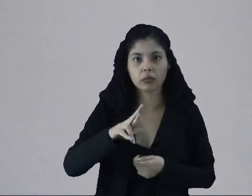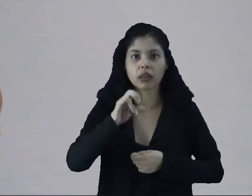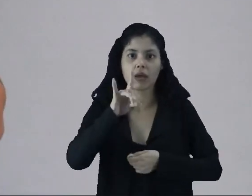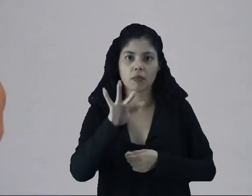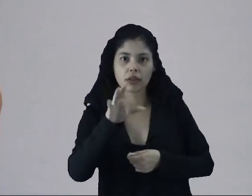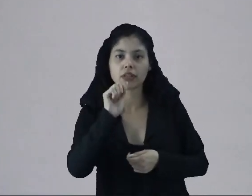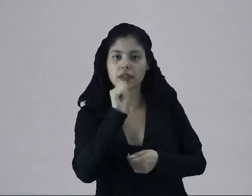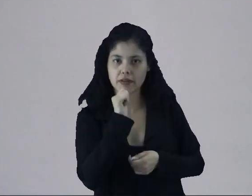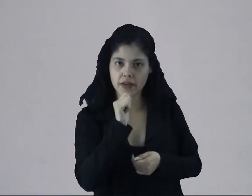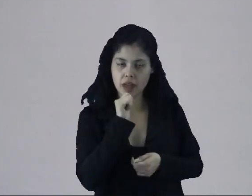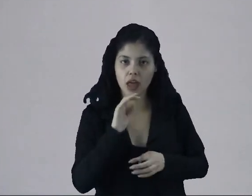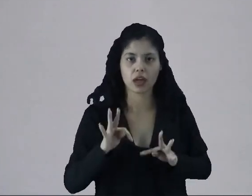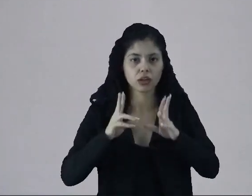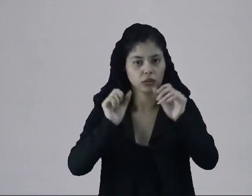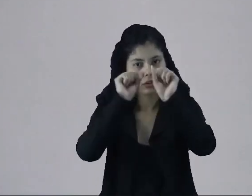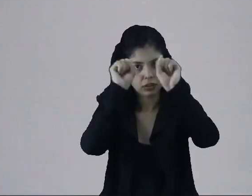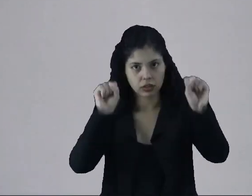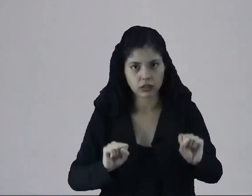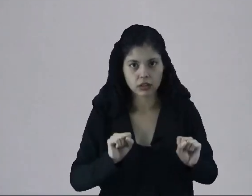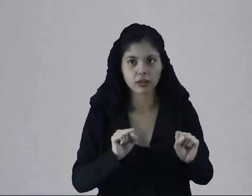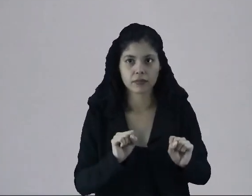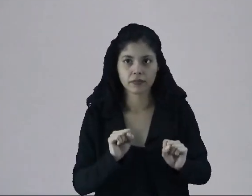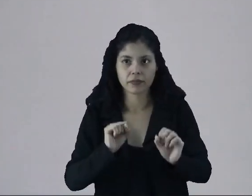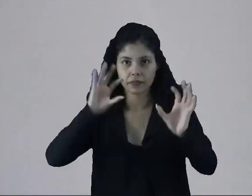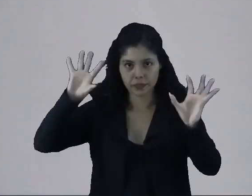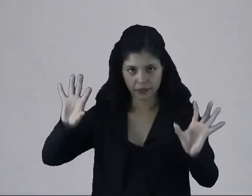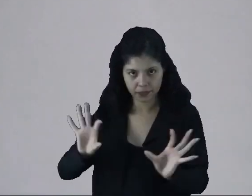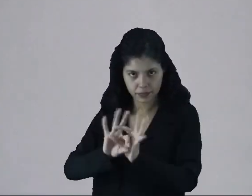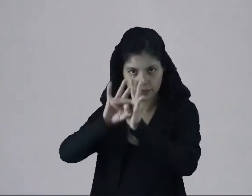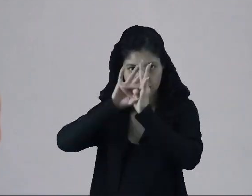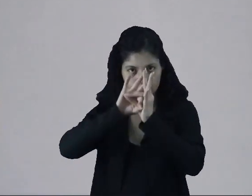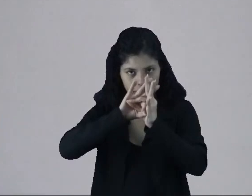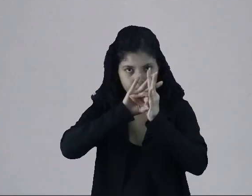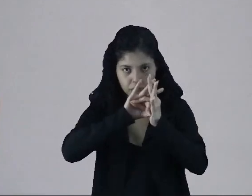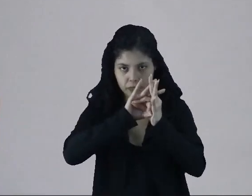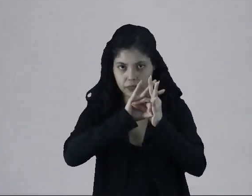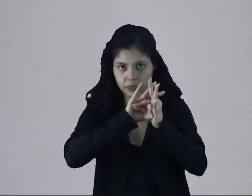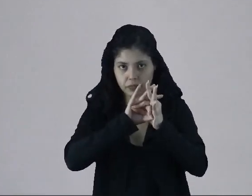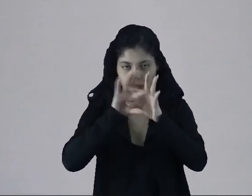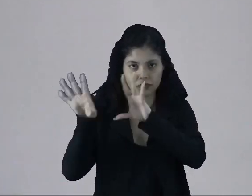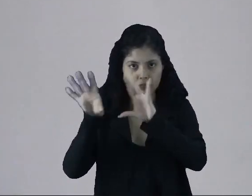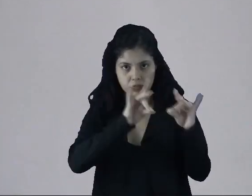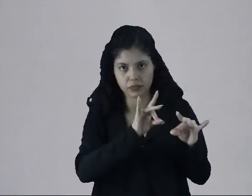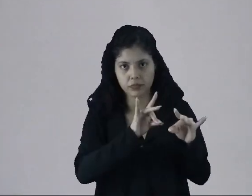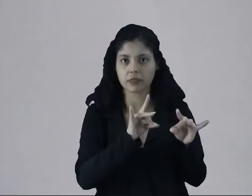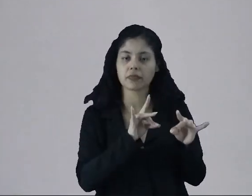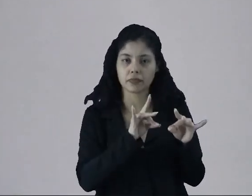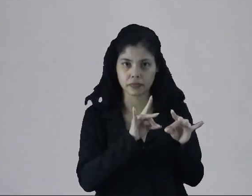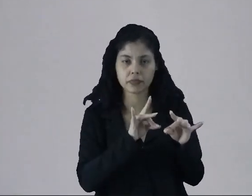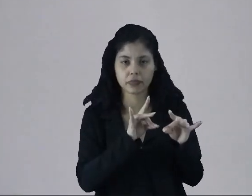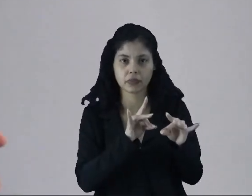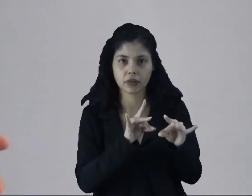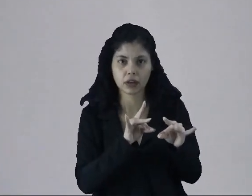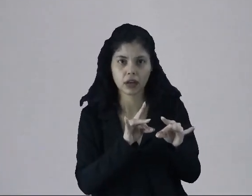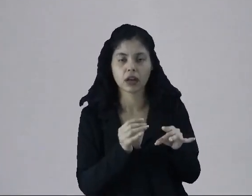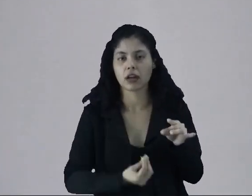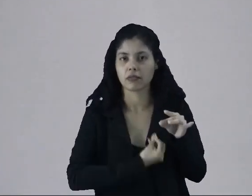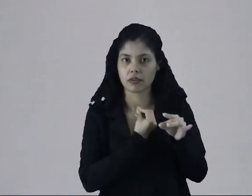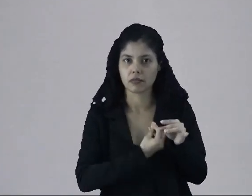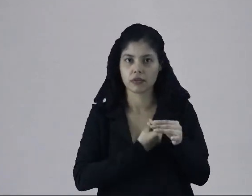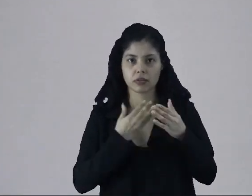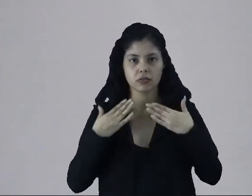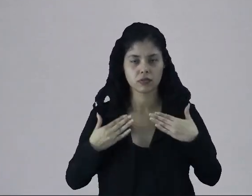que todos os nossos sistemas, em interação entre eles, vão trazer para o benefício, né, e para a sobrevivência do